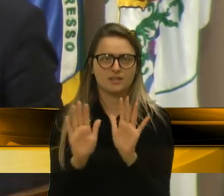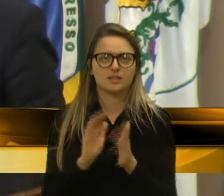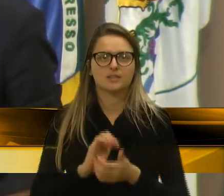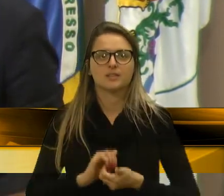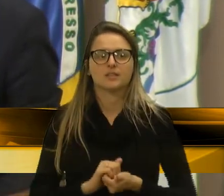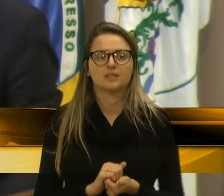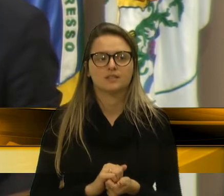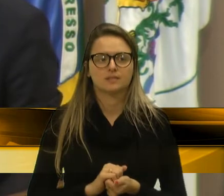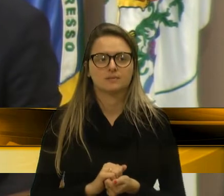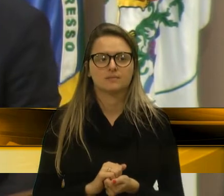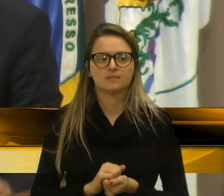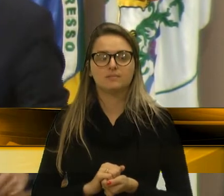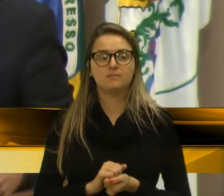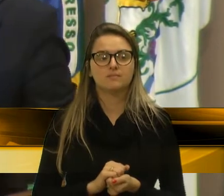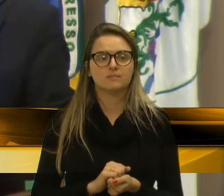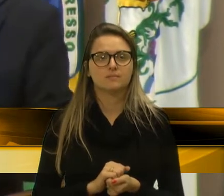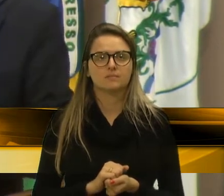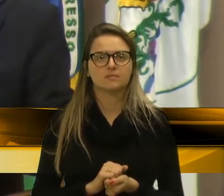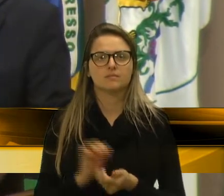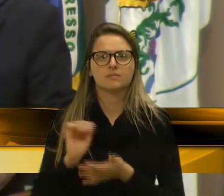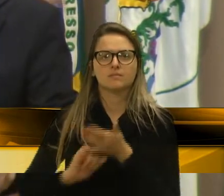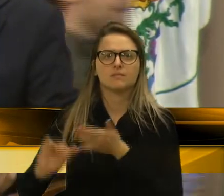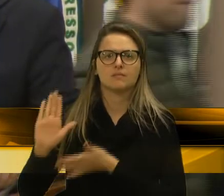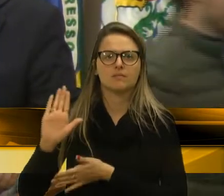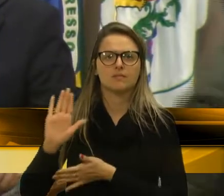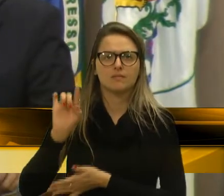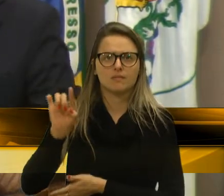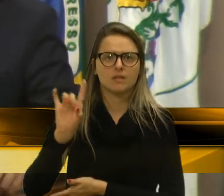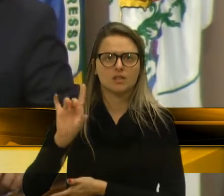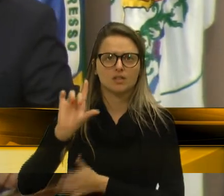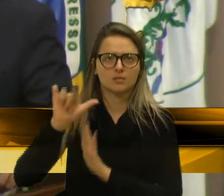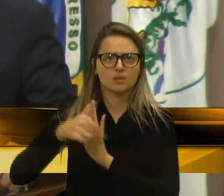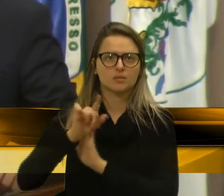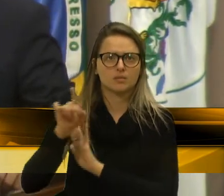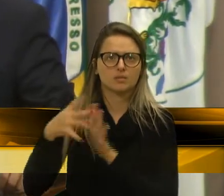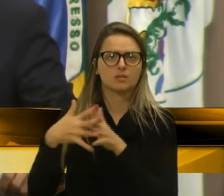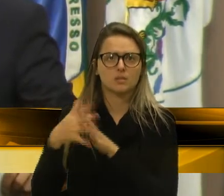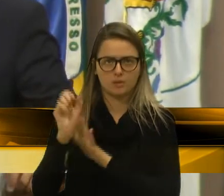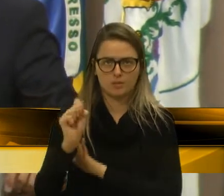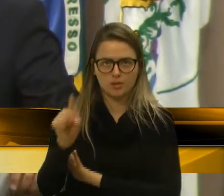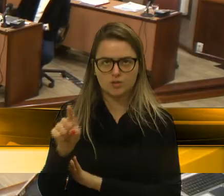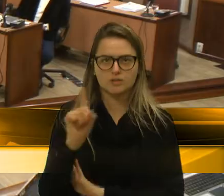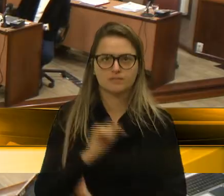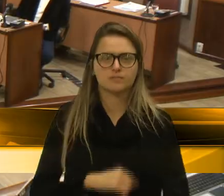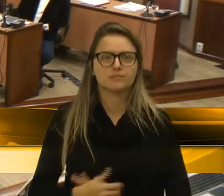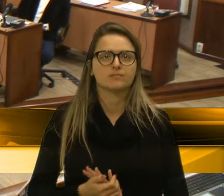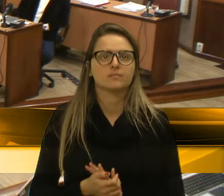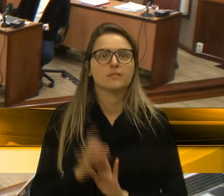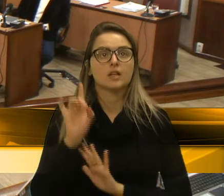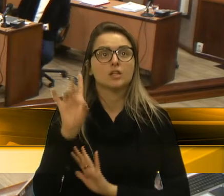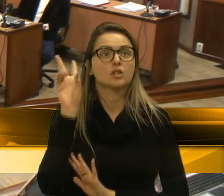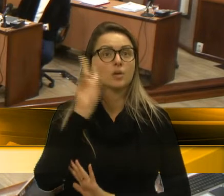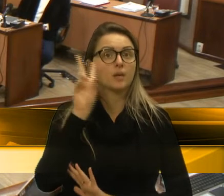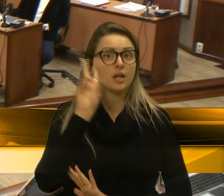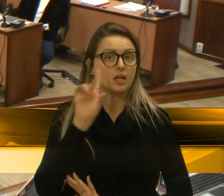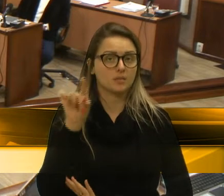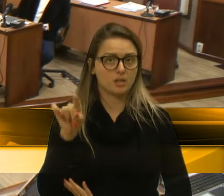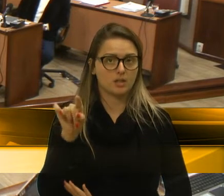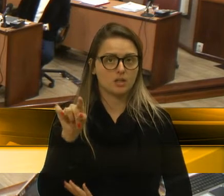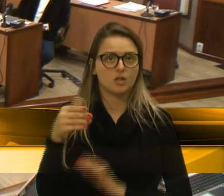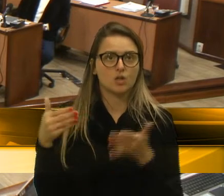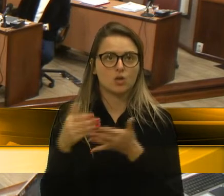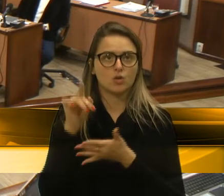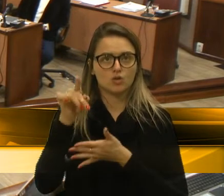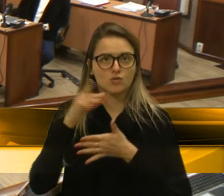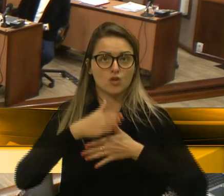Bom, senhor presidente... Uma pequena parte, vereador, só para depois não atrapalhar... Eu faço questão, vereador, por gentileza. Tá. Não, só para lembrar a vossa senhoria, hoje o senhor está com toda a